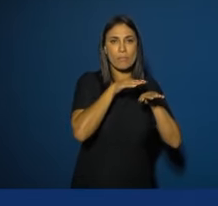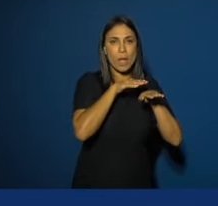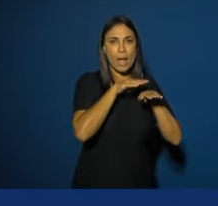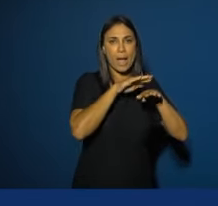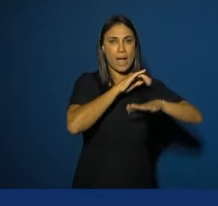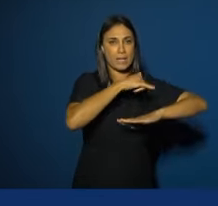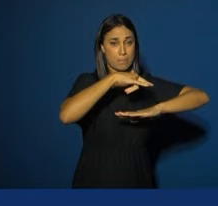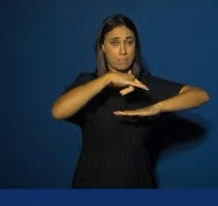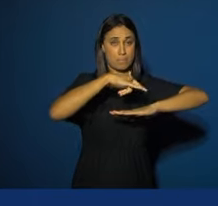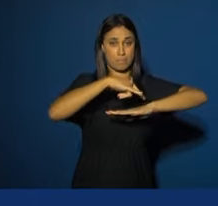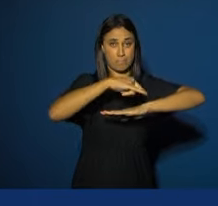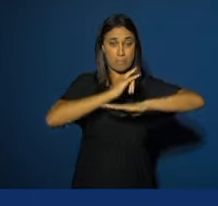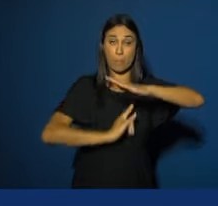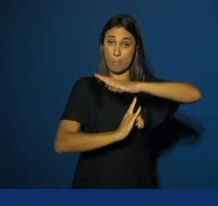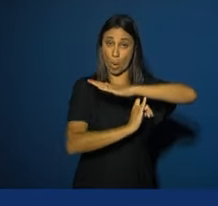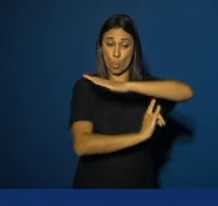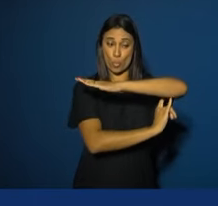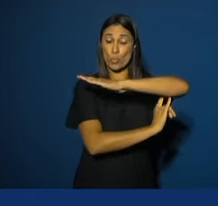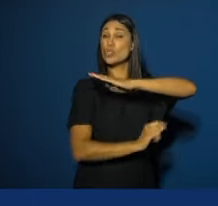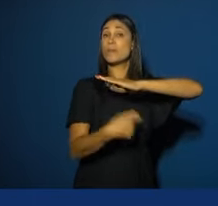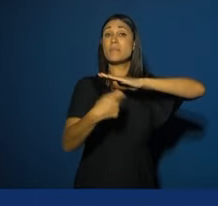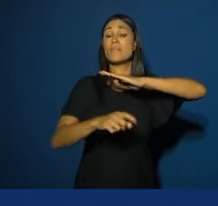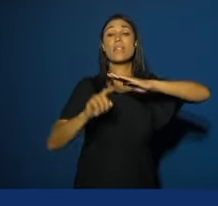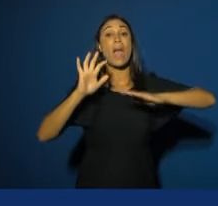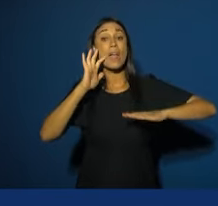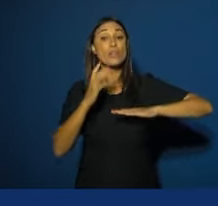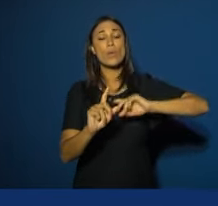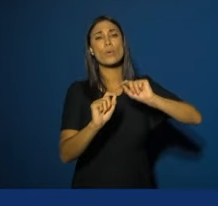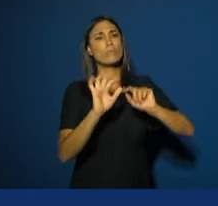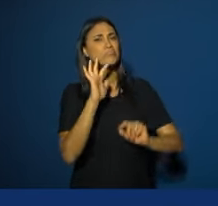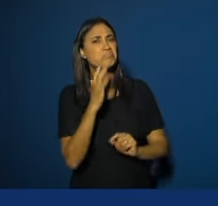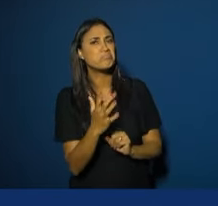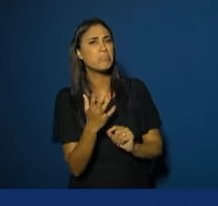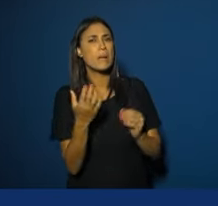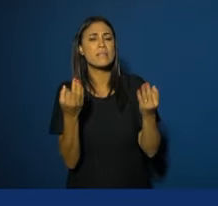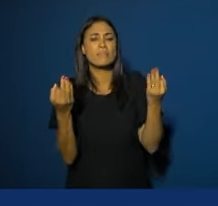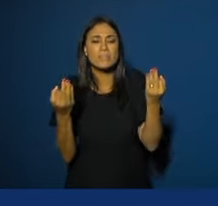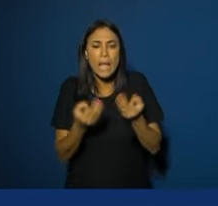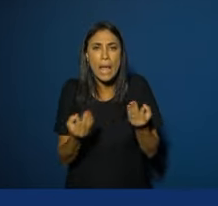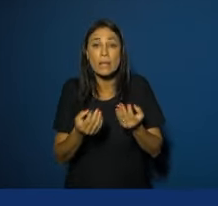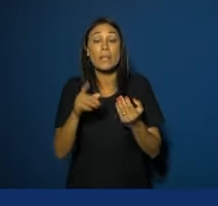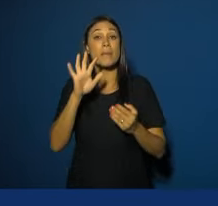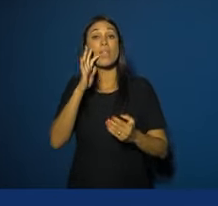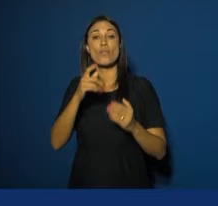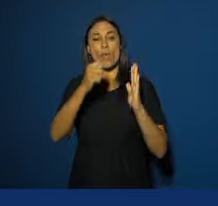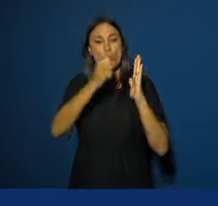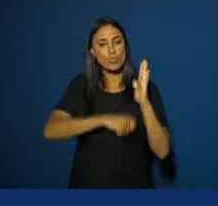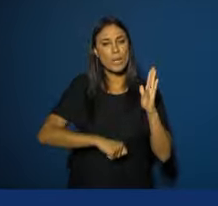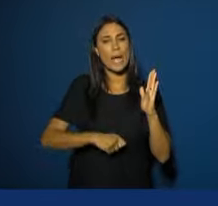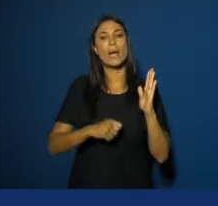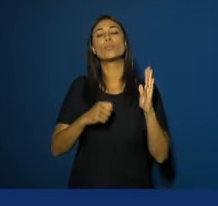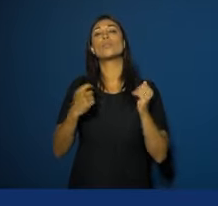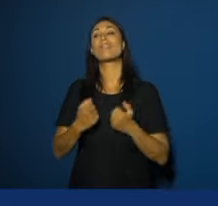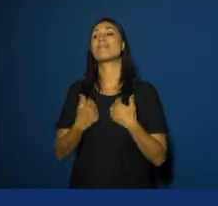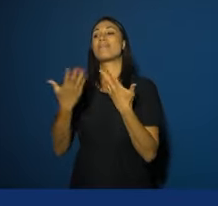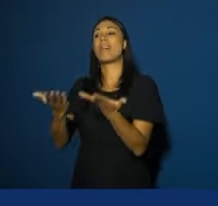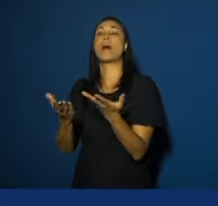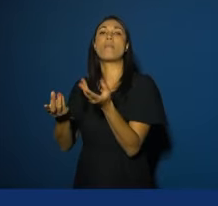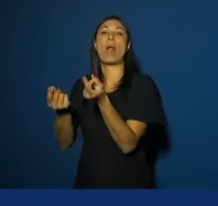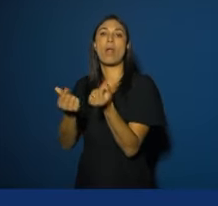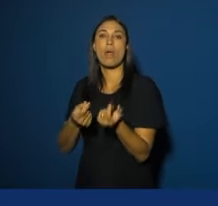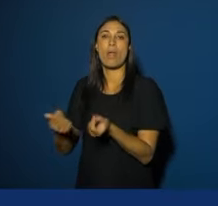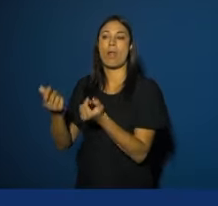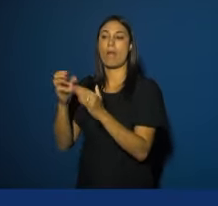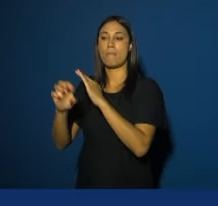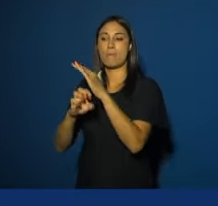duplicações com essa dimensão ou você pode dar uma solução mais barata mais exequível resolver o contrato D dar rentabilidade